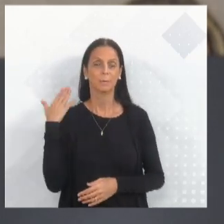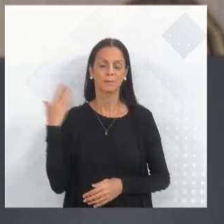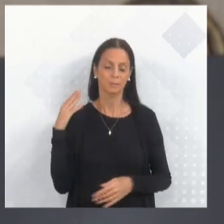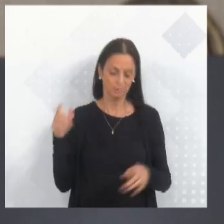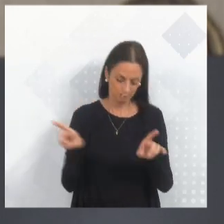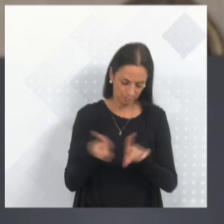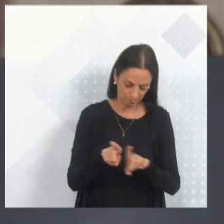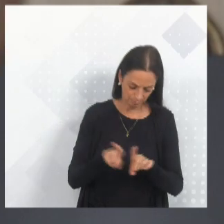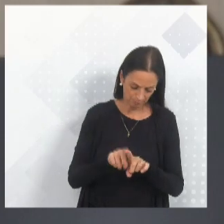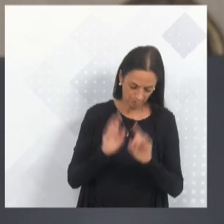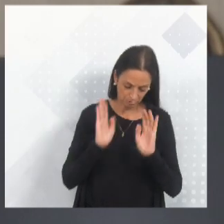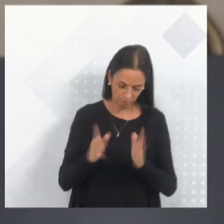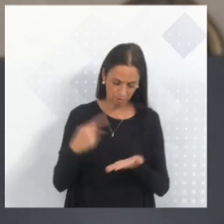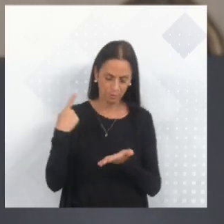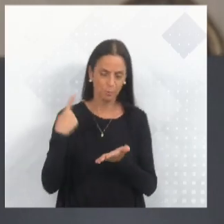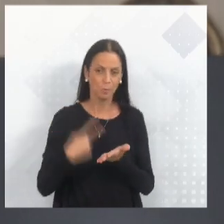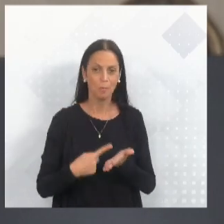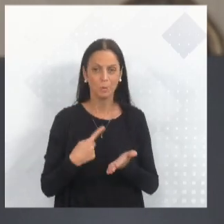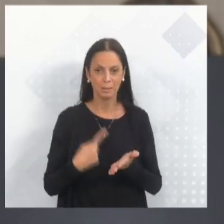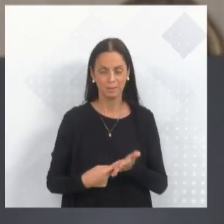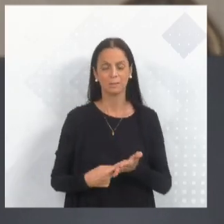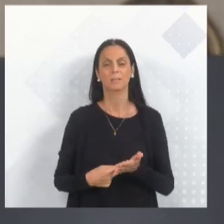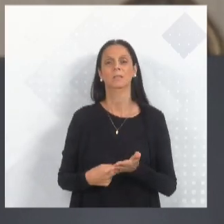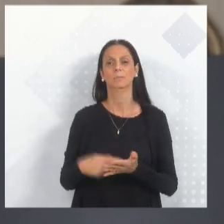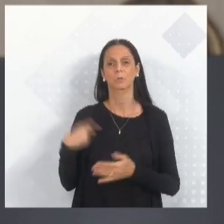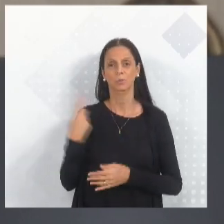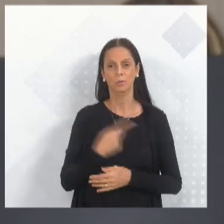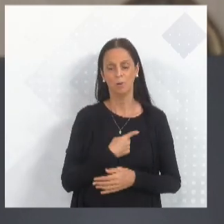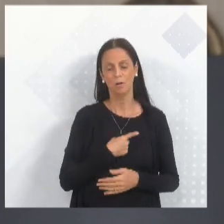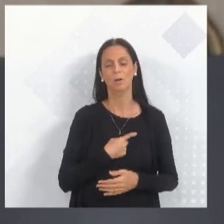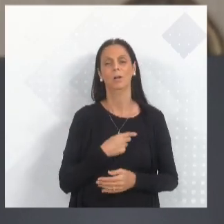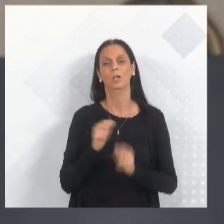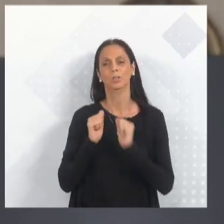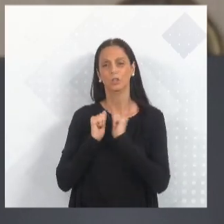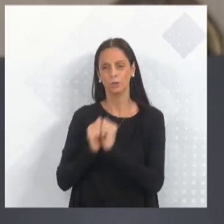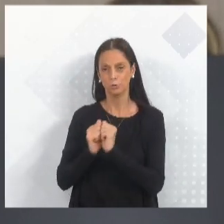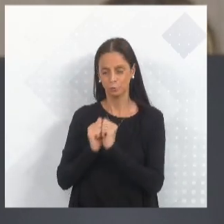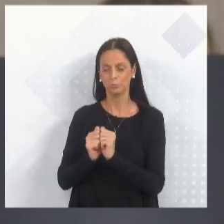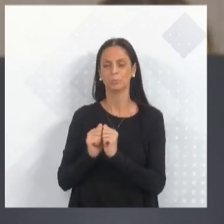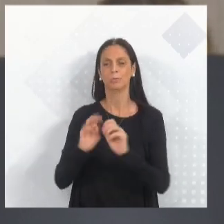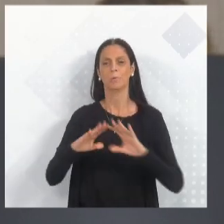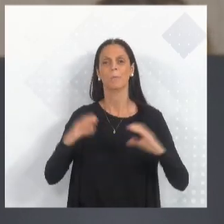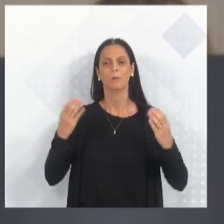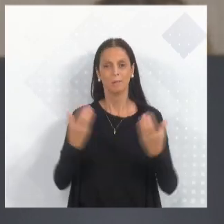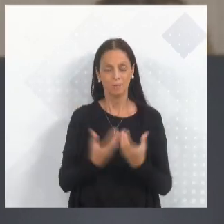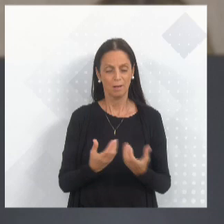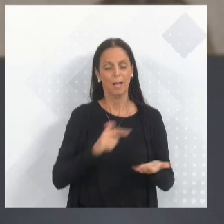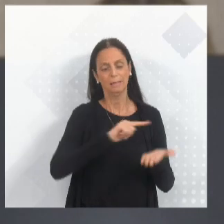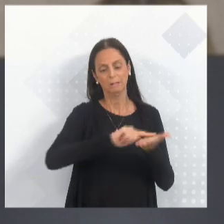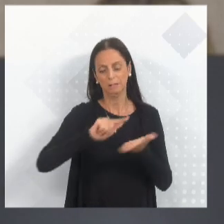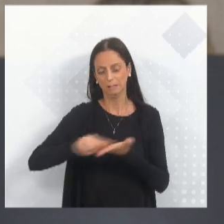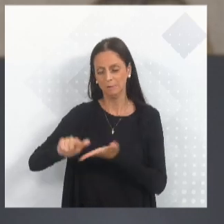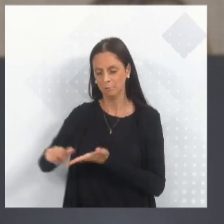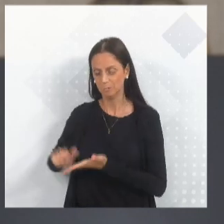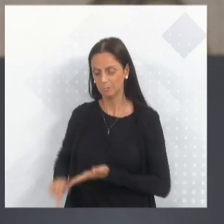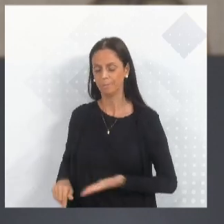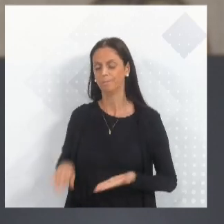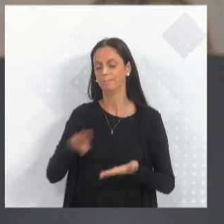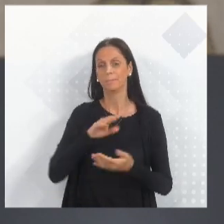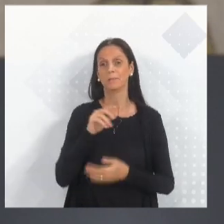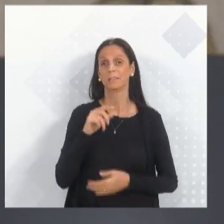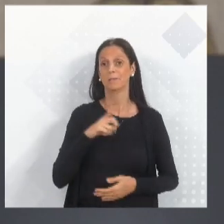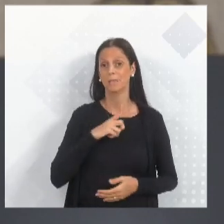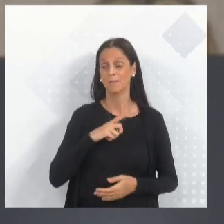mutirão lá noo Três Coqueiros a gente tirou de lá eh sete caminhões de entulho